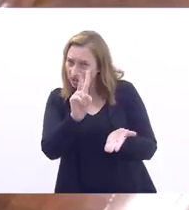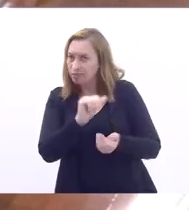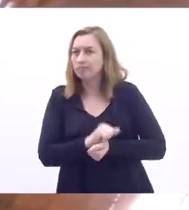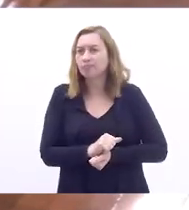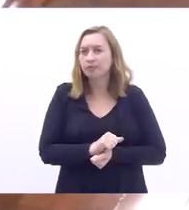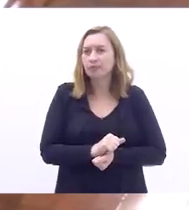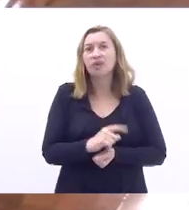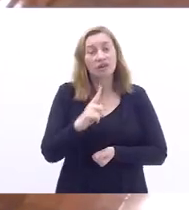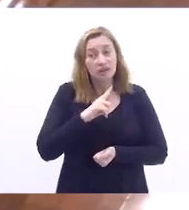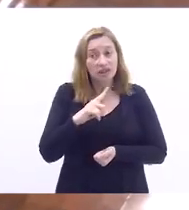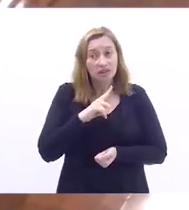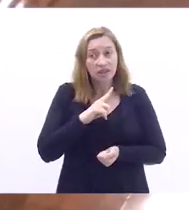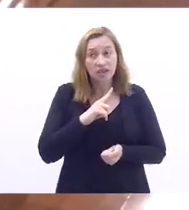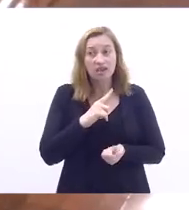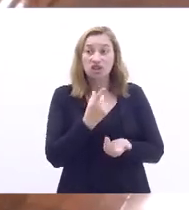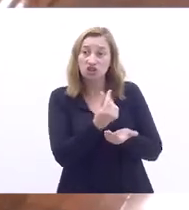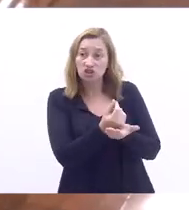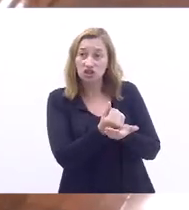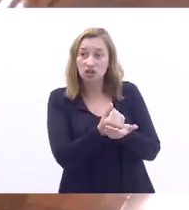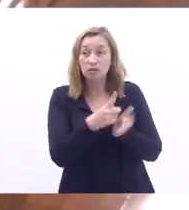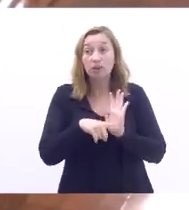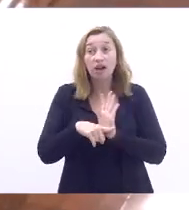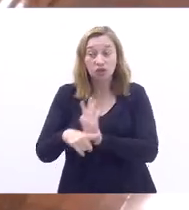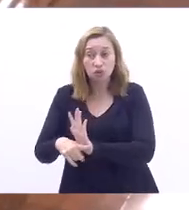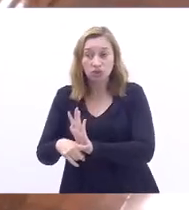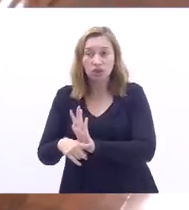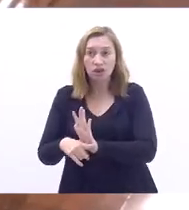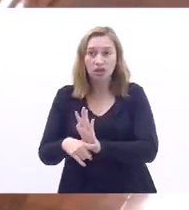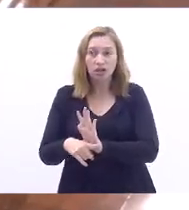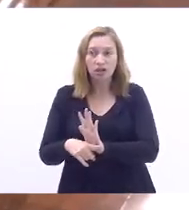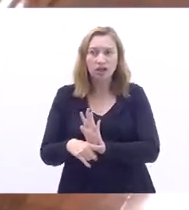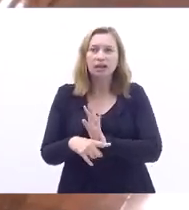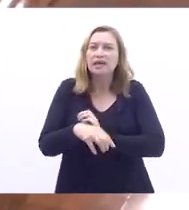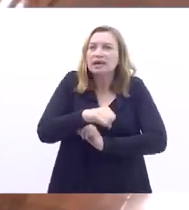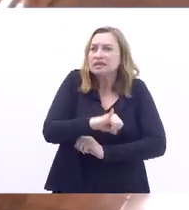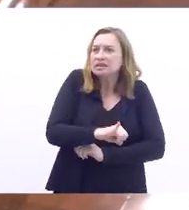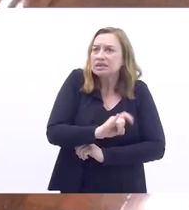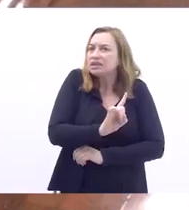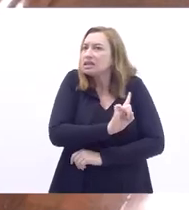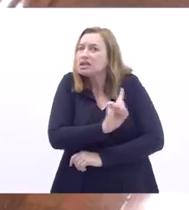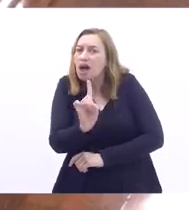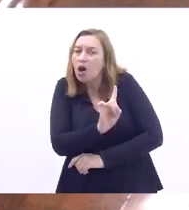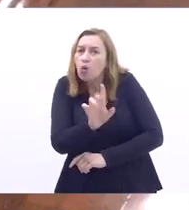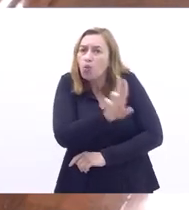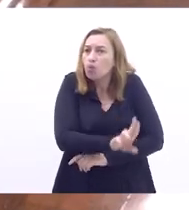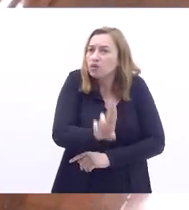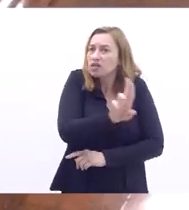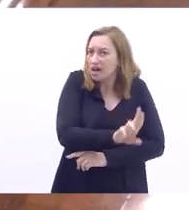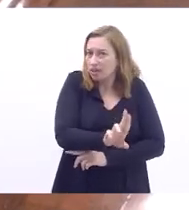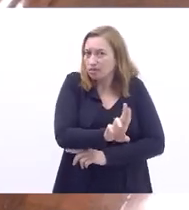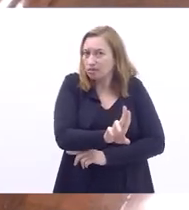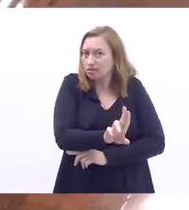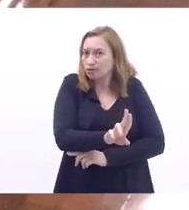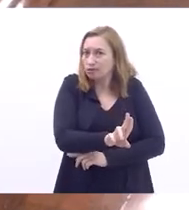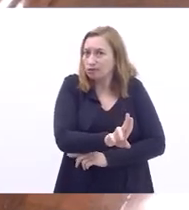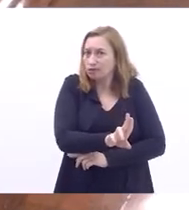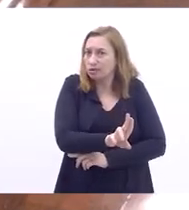e tem verba até para os auxílios bom e que se não forem utilizados